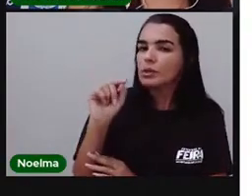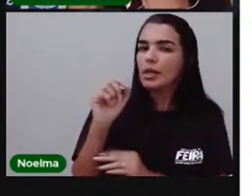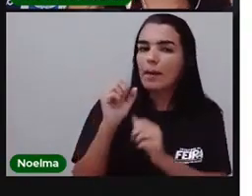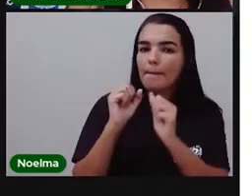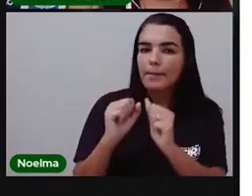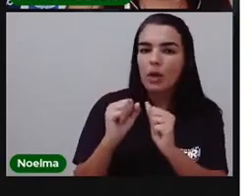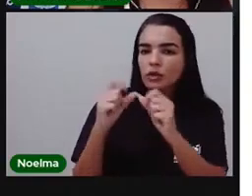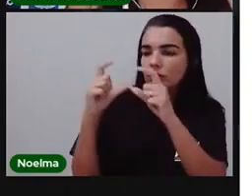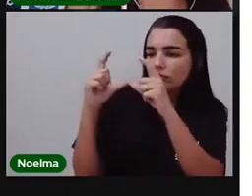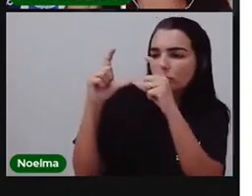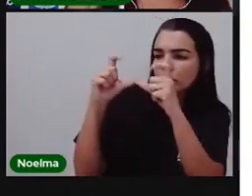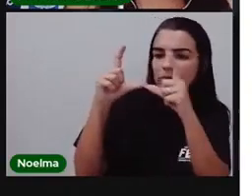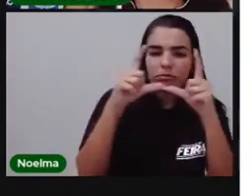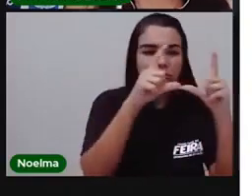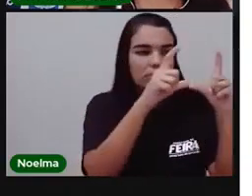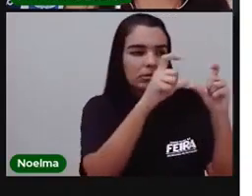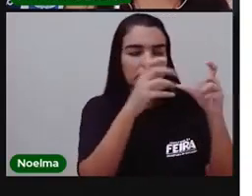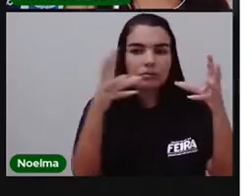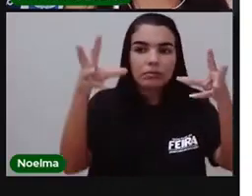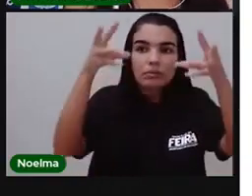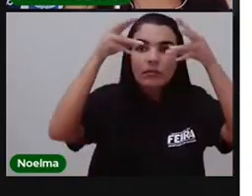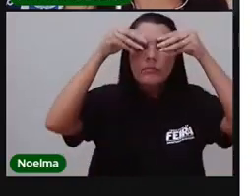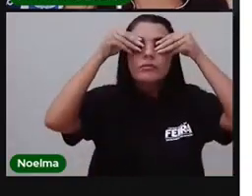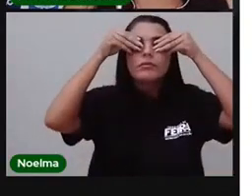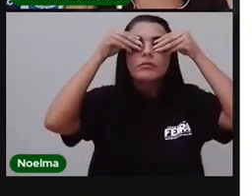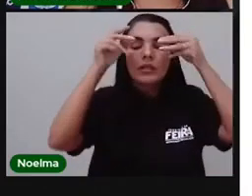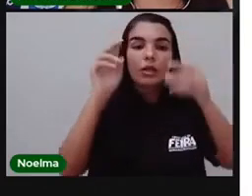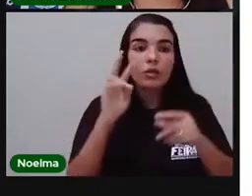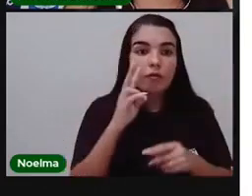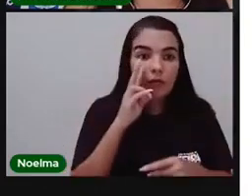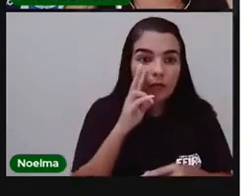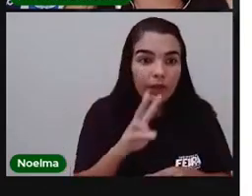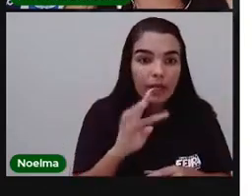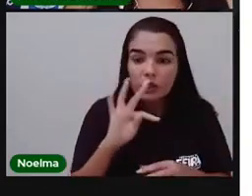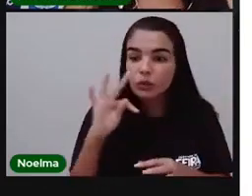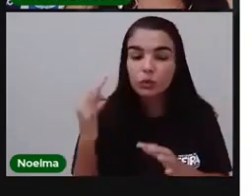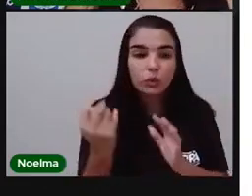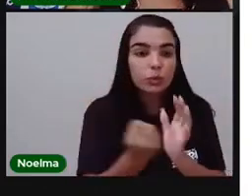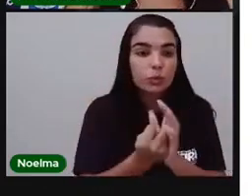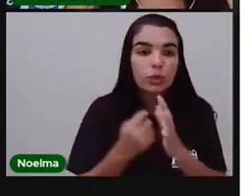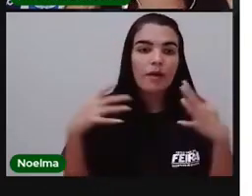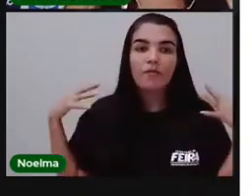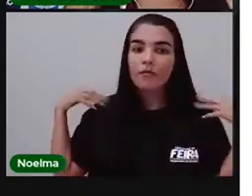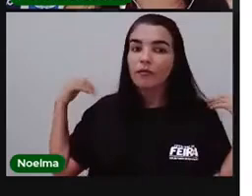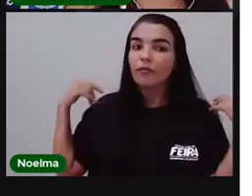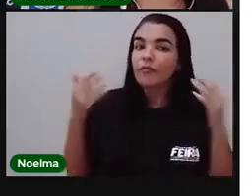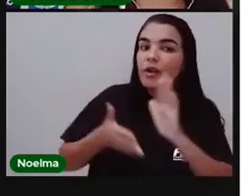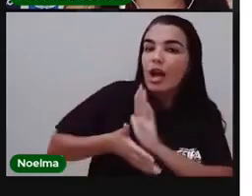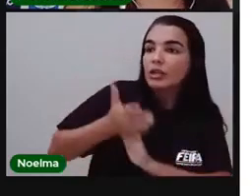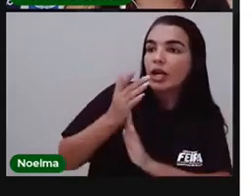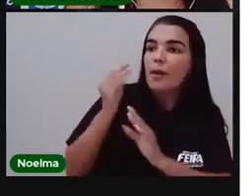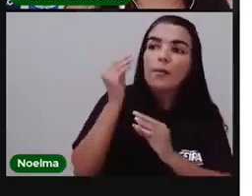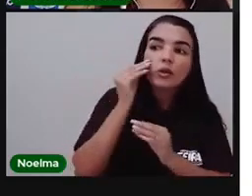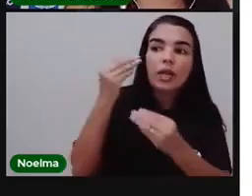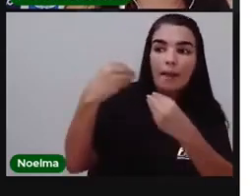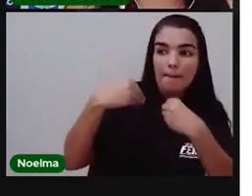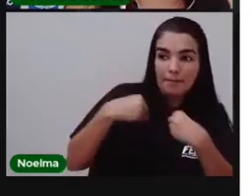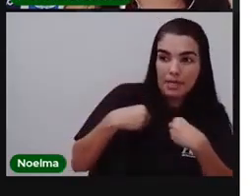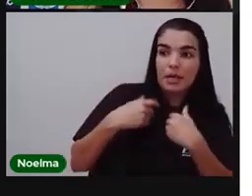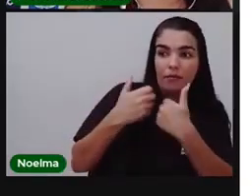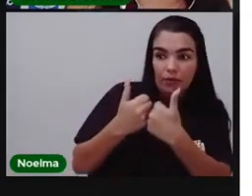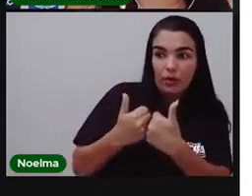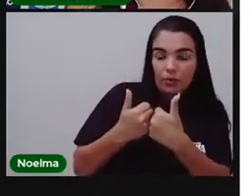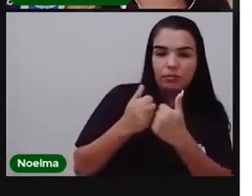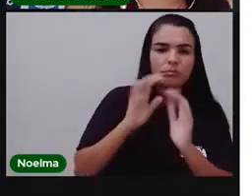registrarás tudo o que vires durante a viagem para me mostrares na volta. O discípulo,